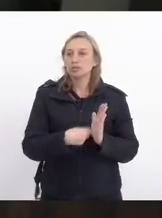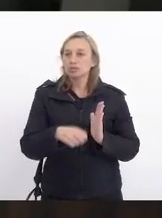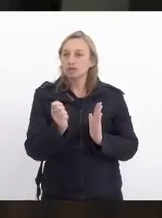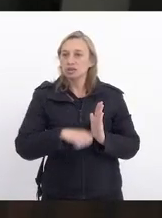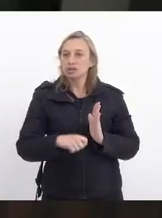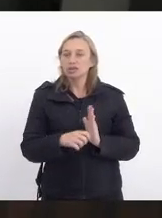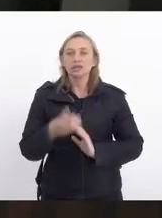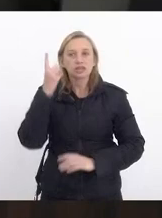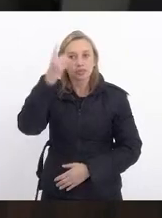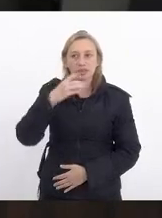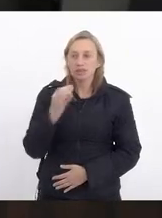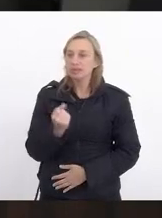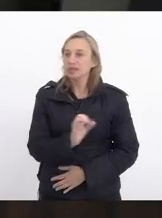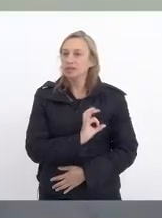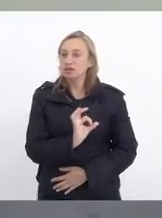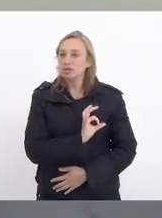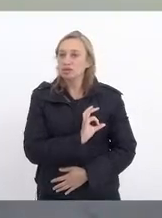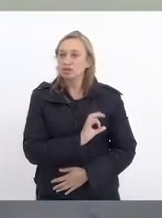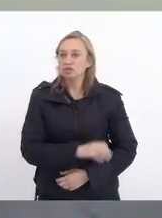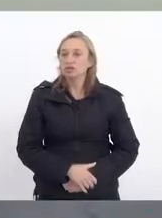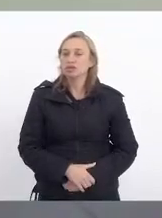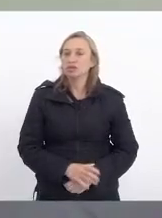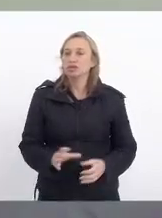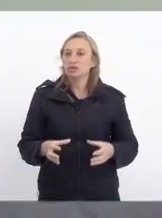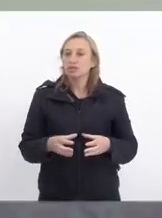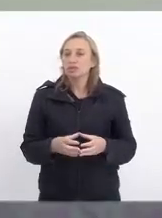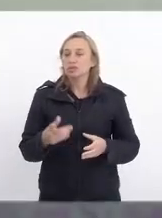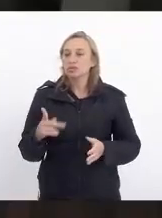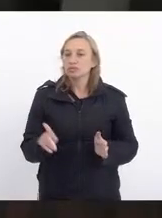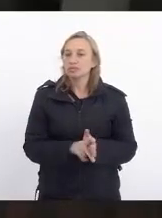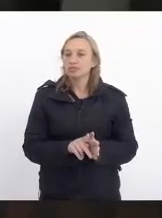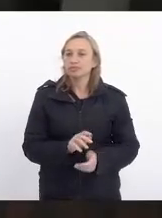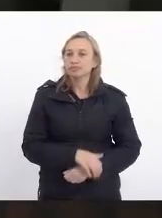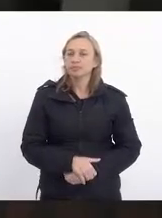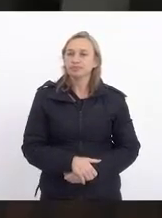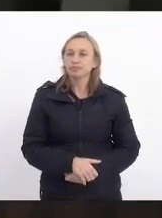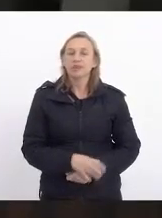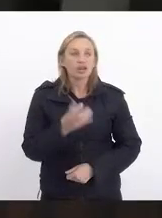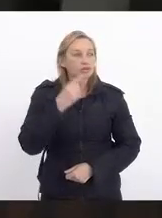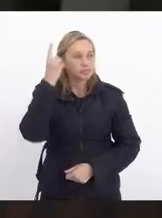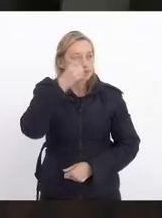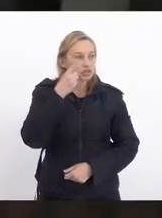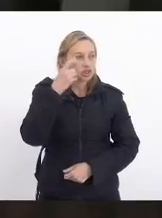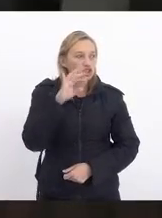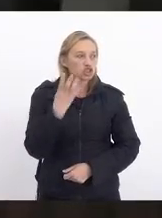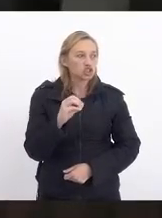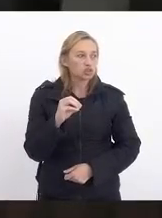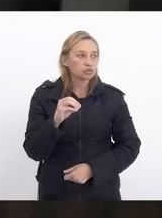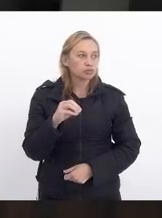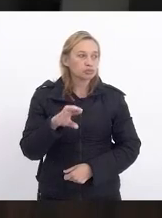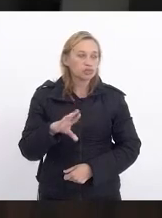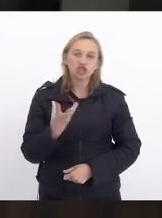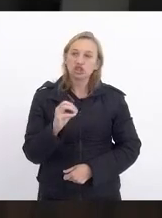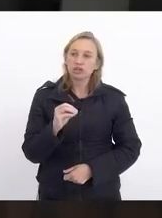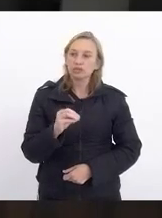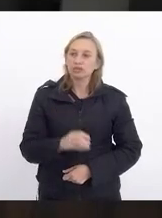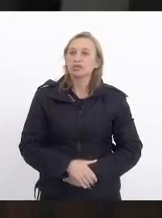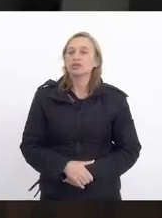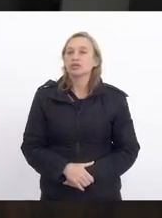que tá da marca da Rocha ela também da comissão o deputado Chico Machado